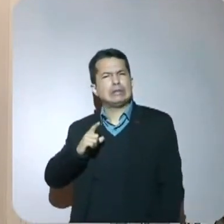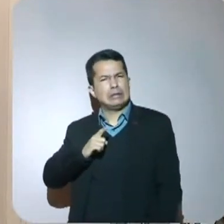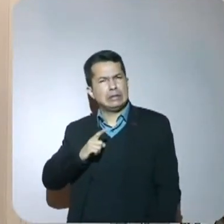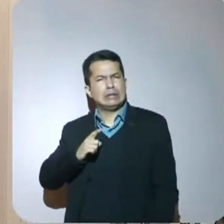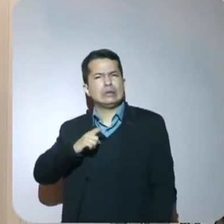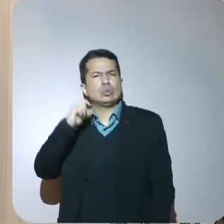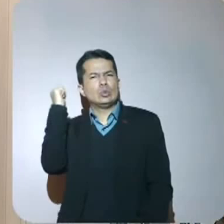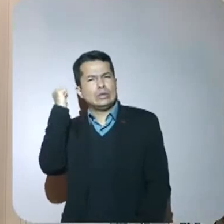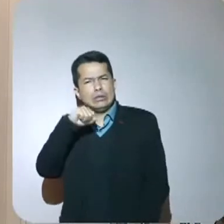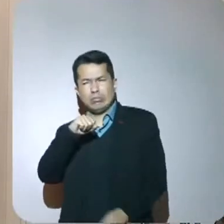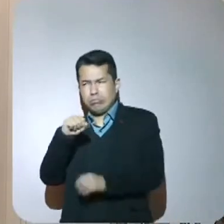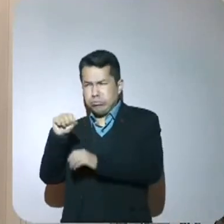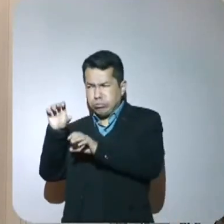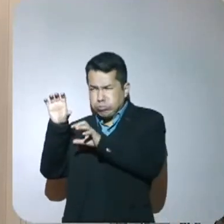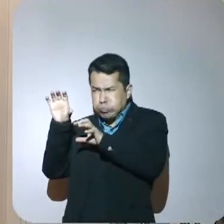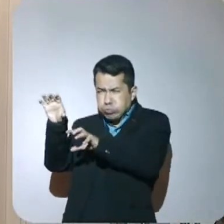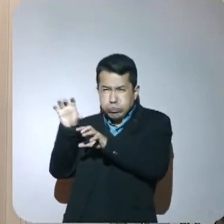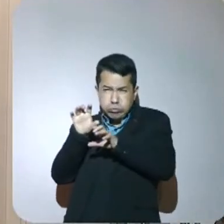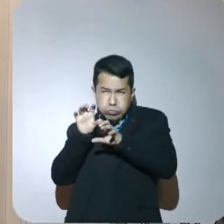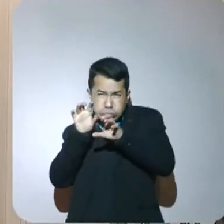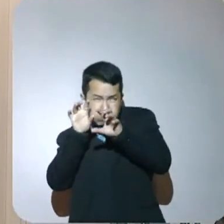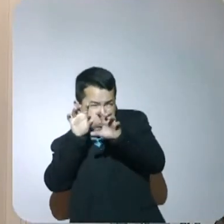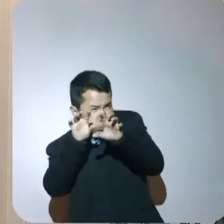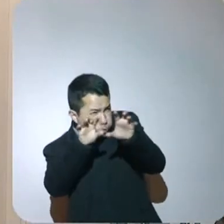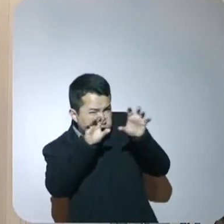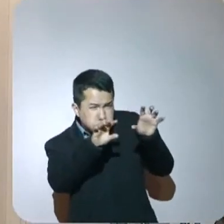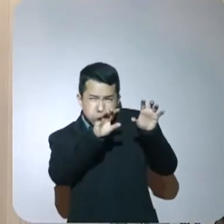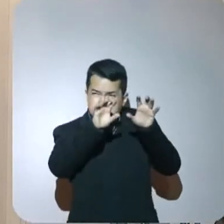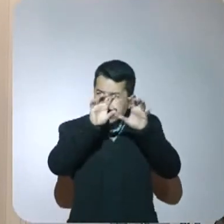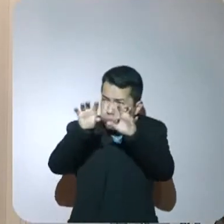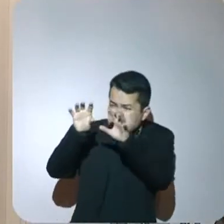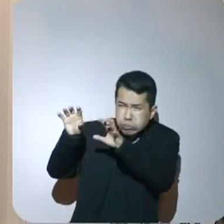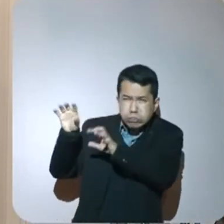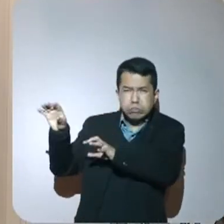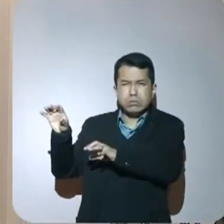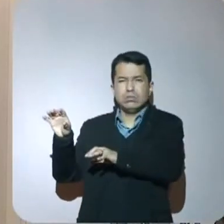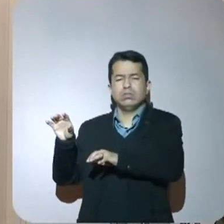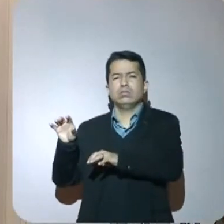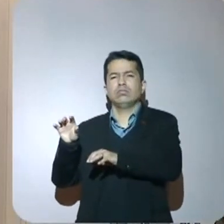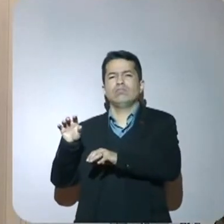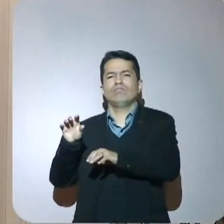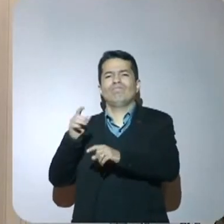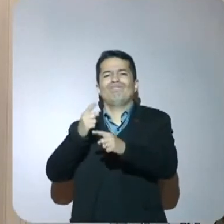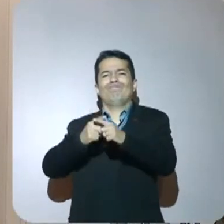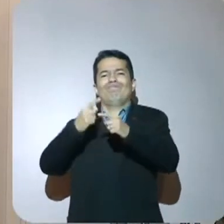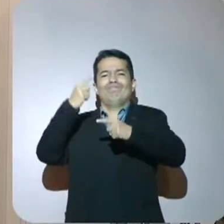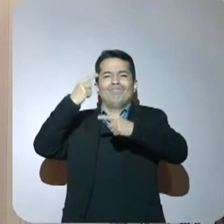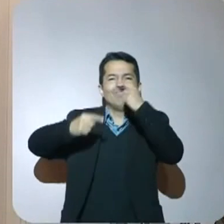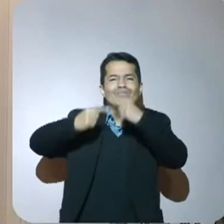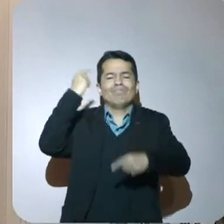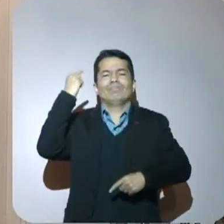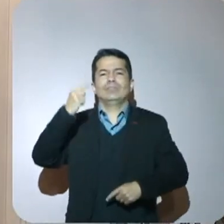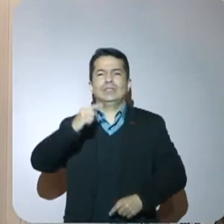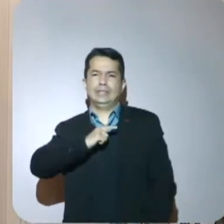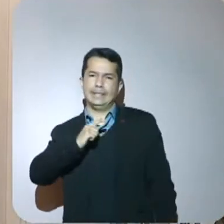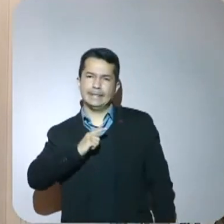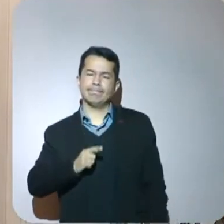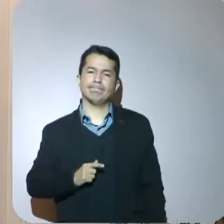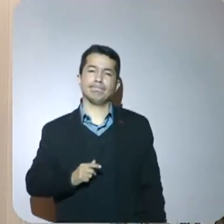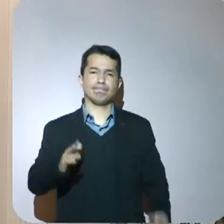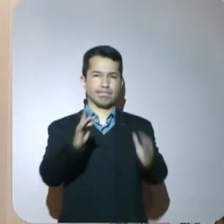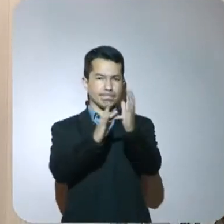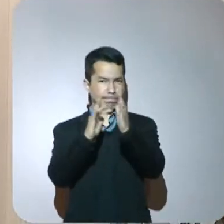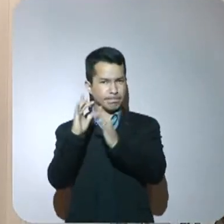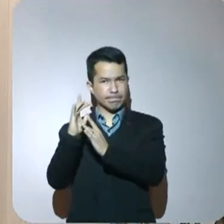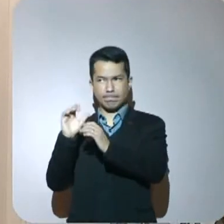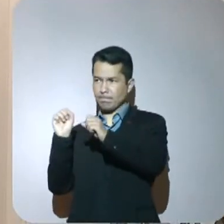força da igreja e da pregação do Evangelho com essas pequenas coisas. Pois Jesus nos